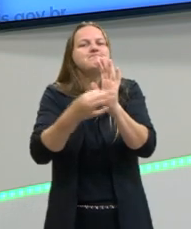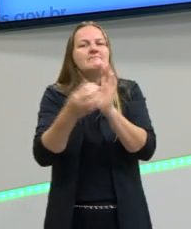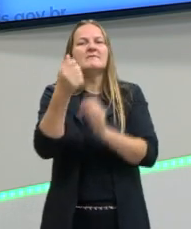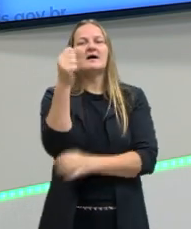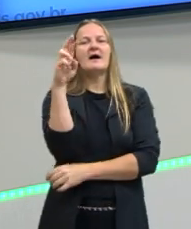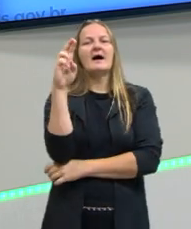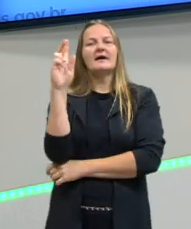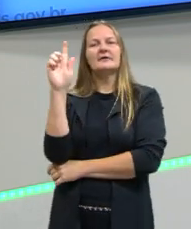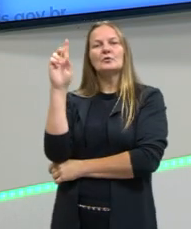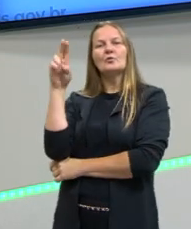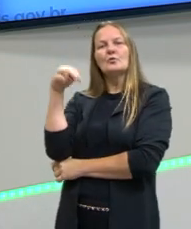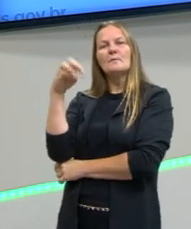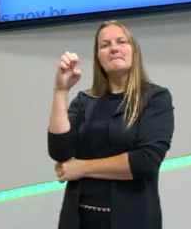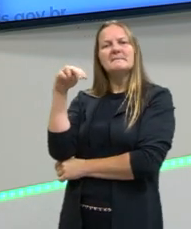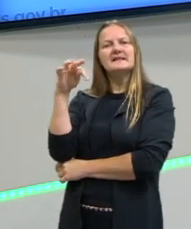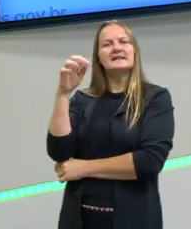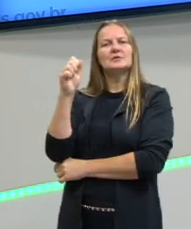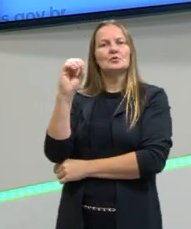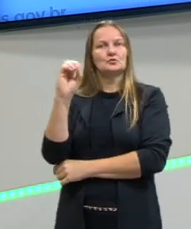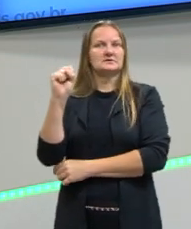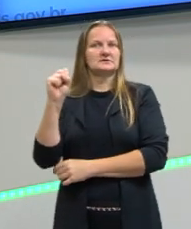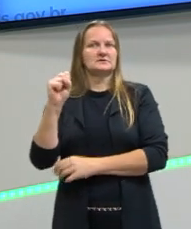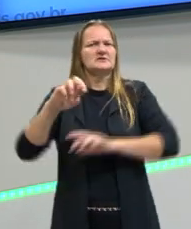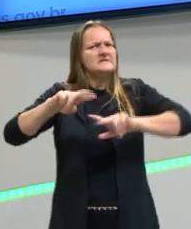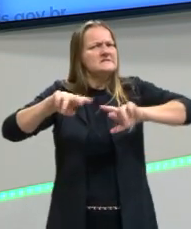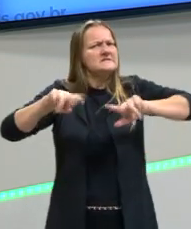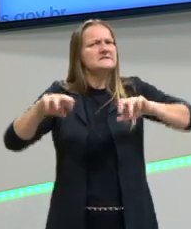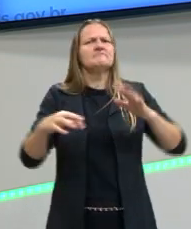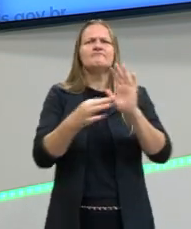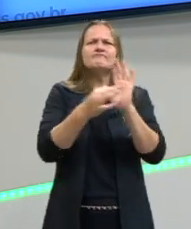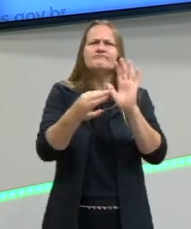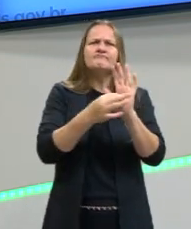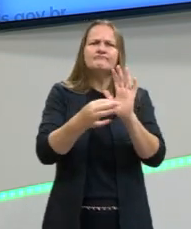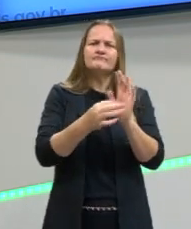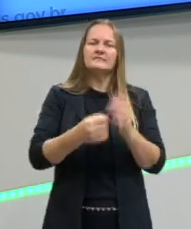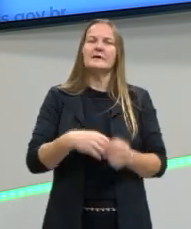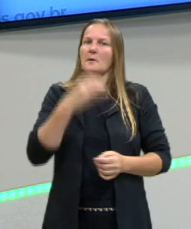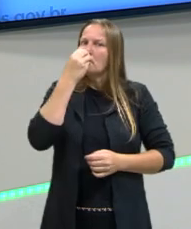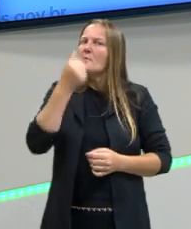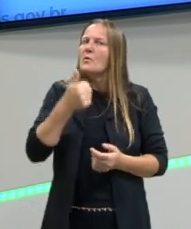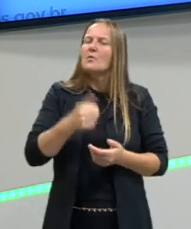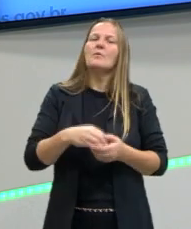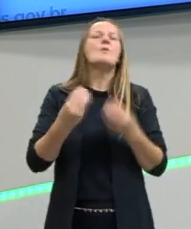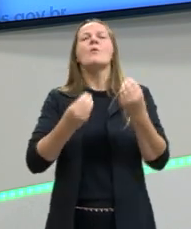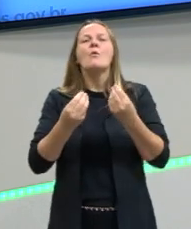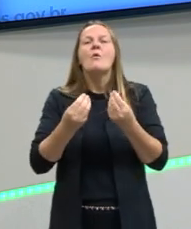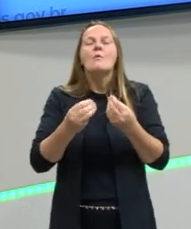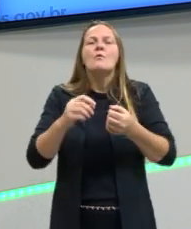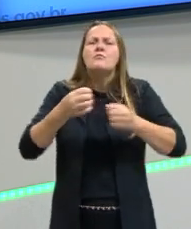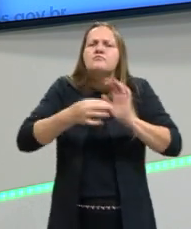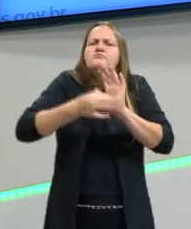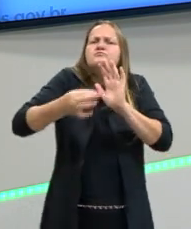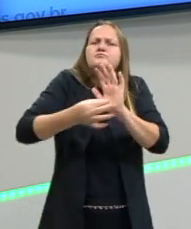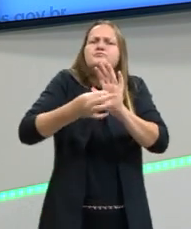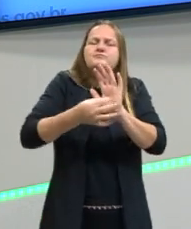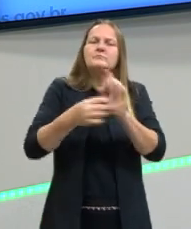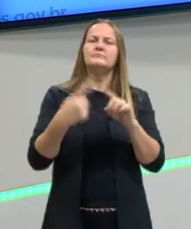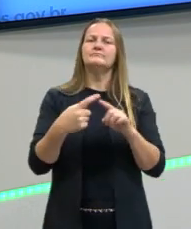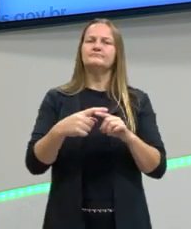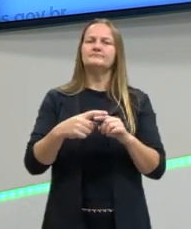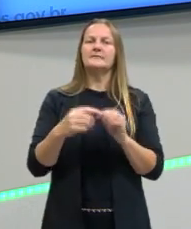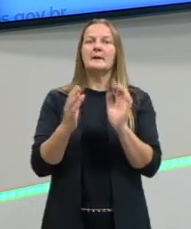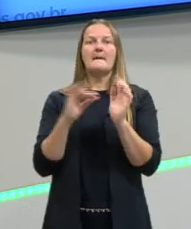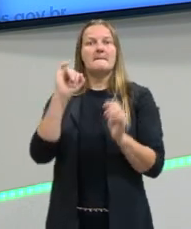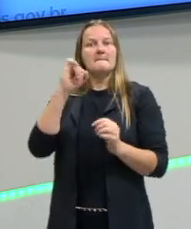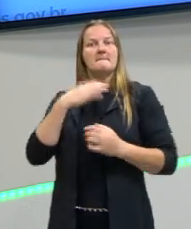que o meu argumento enfim fosse suficientemente bom que eu tivesse uma boa argumentação para aquela que